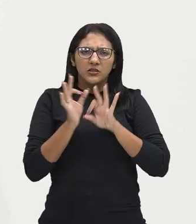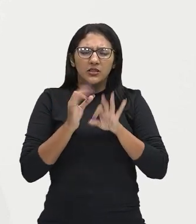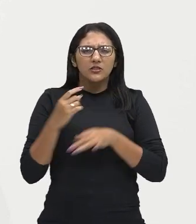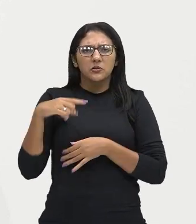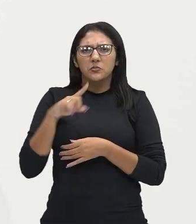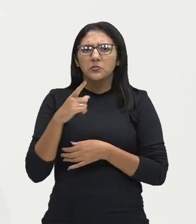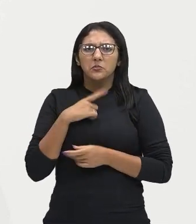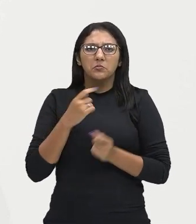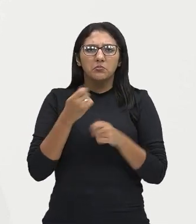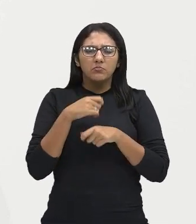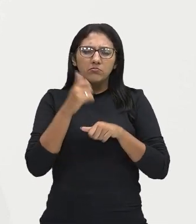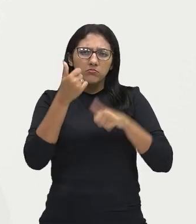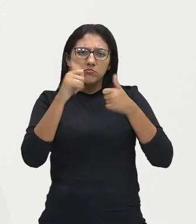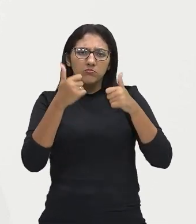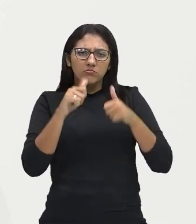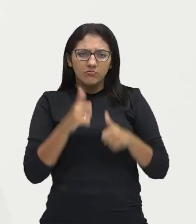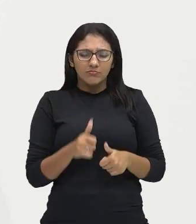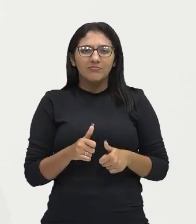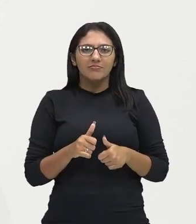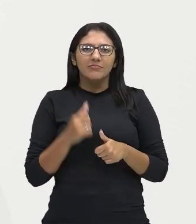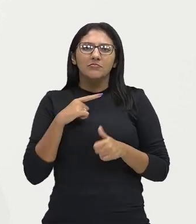você analisar. Nós pegamos